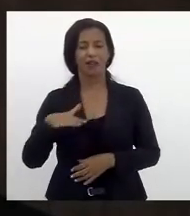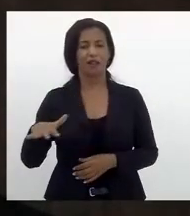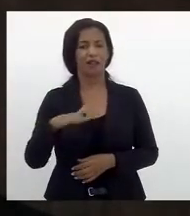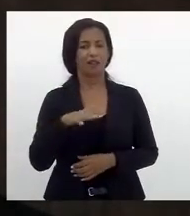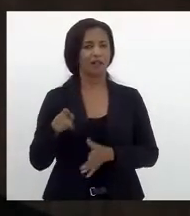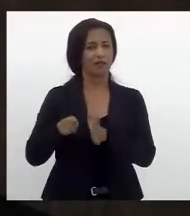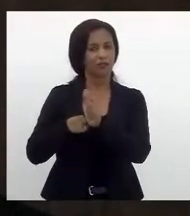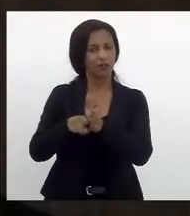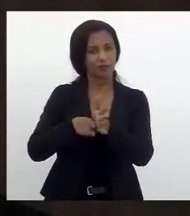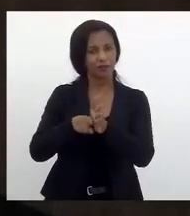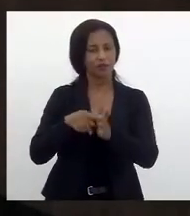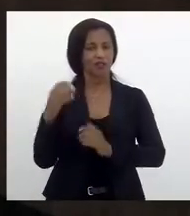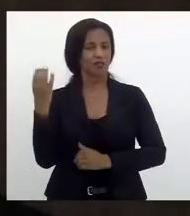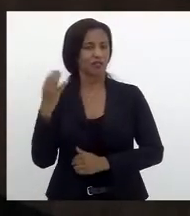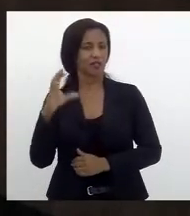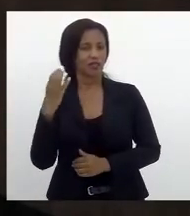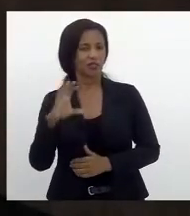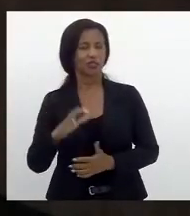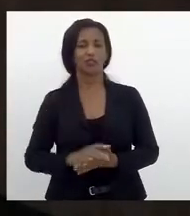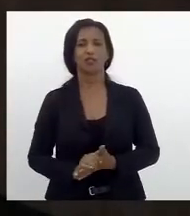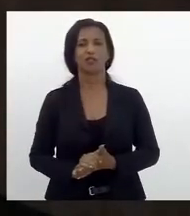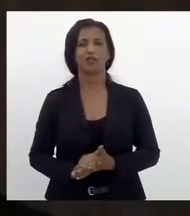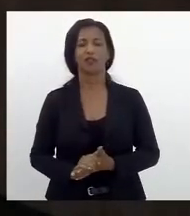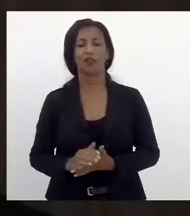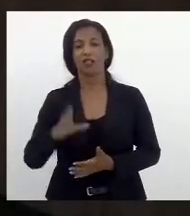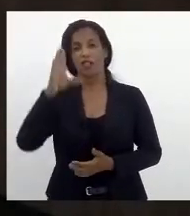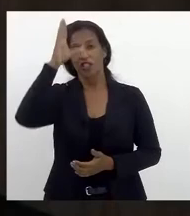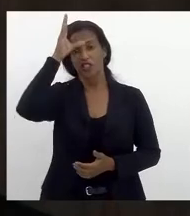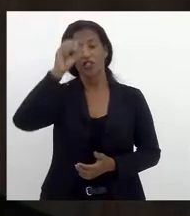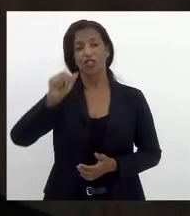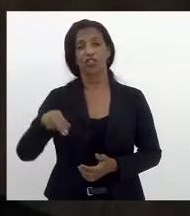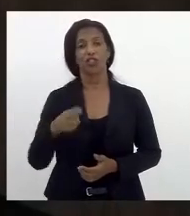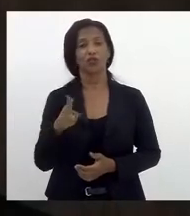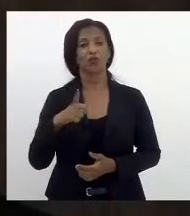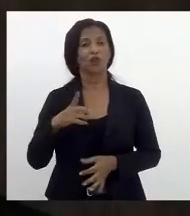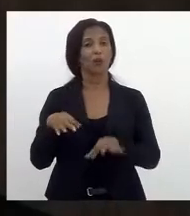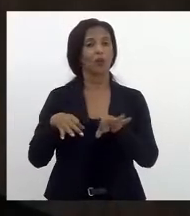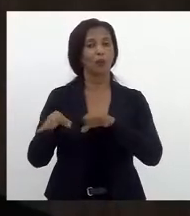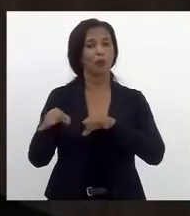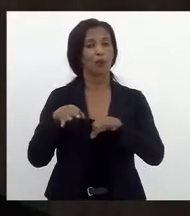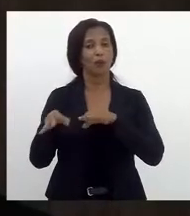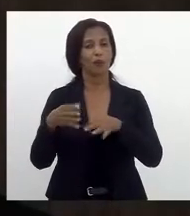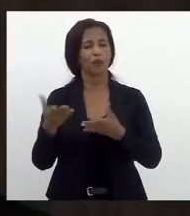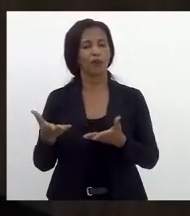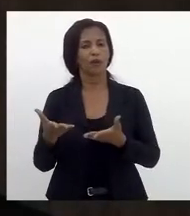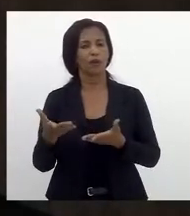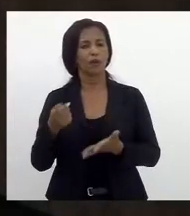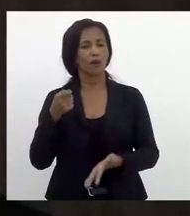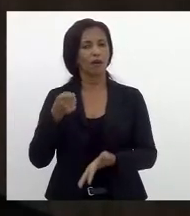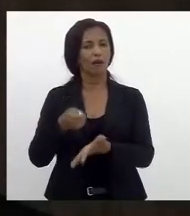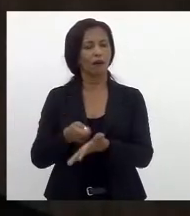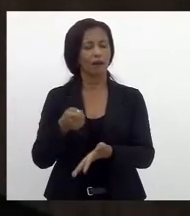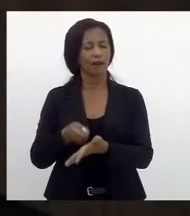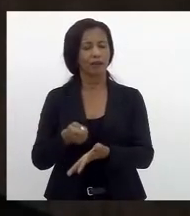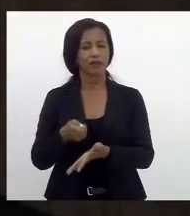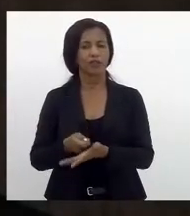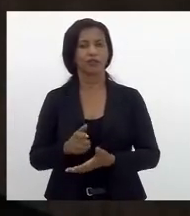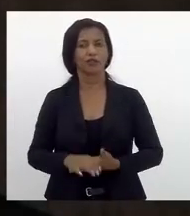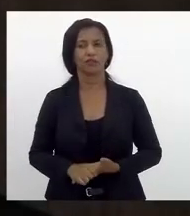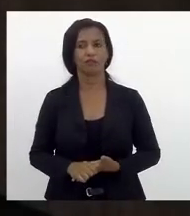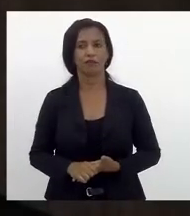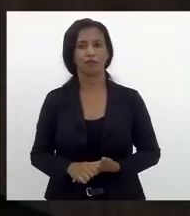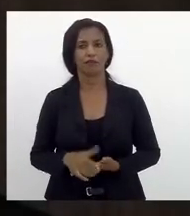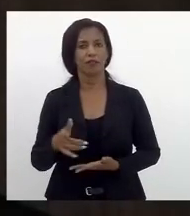de pesquisas científicas. E a Tia Ju está botando um programa aqui para a gente garantir, né,